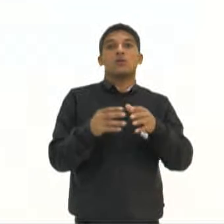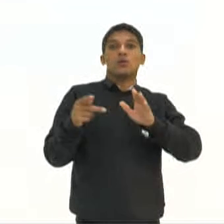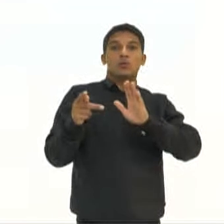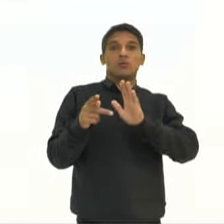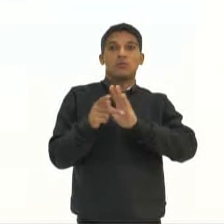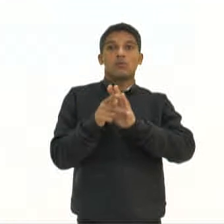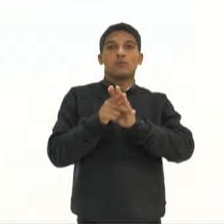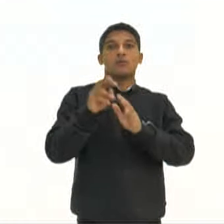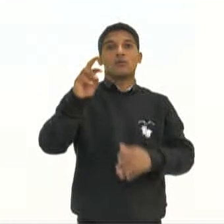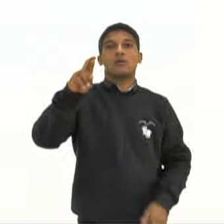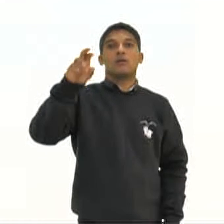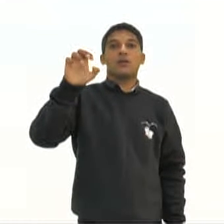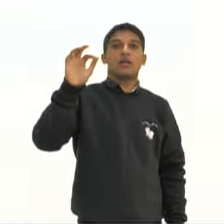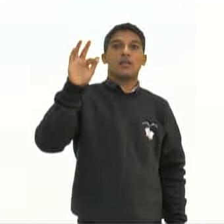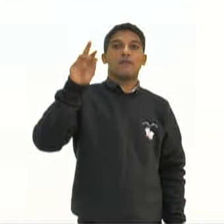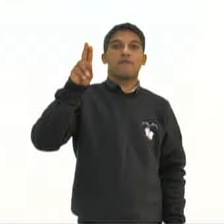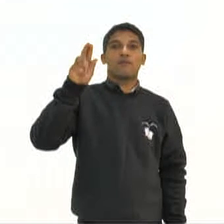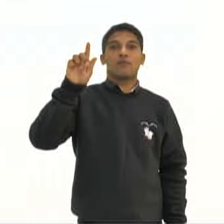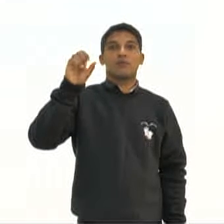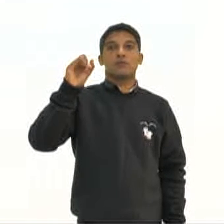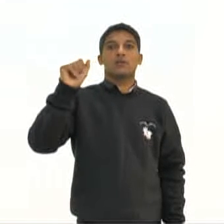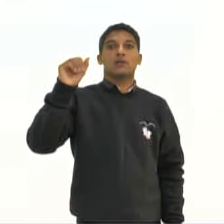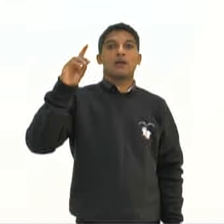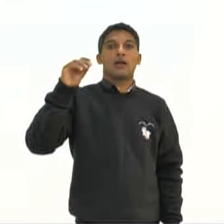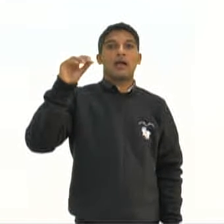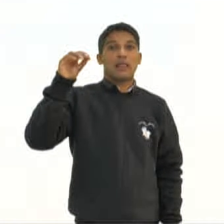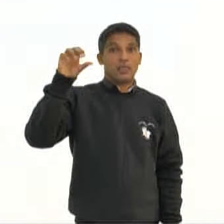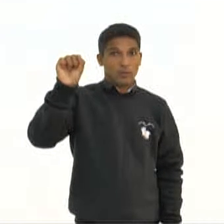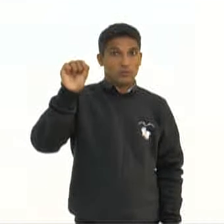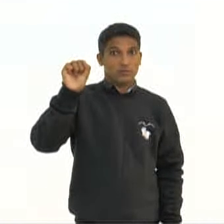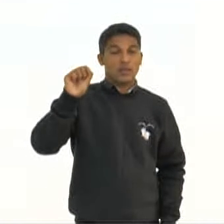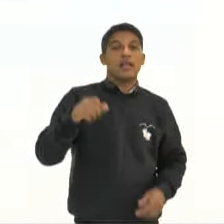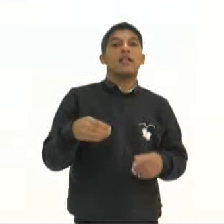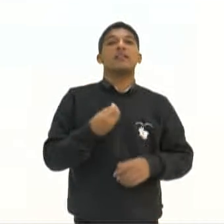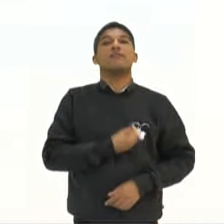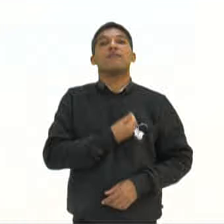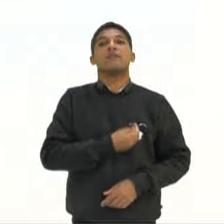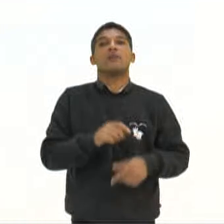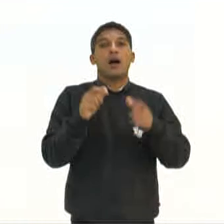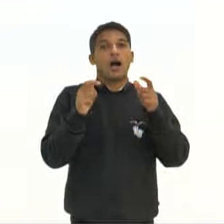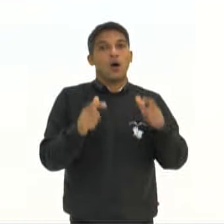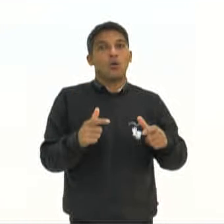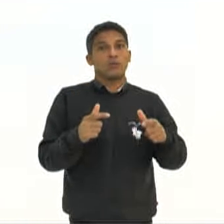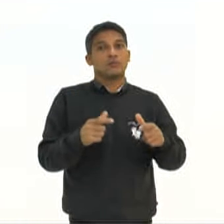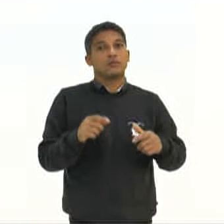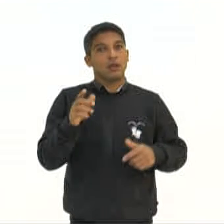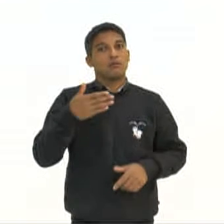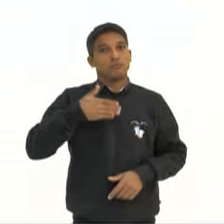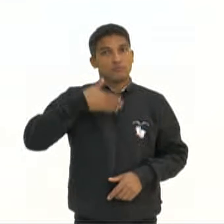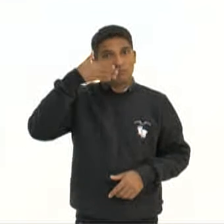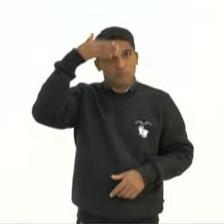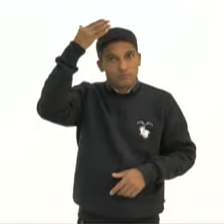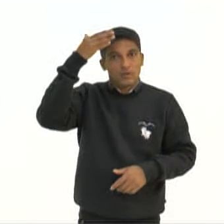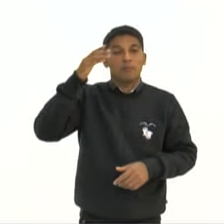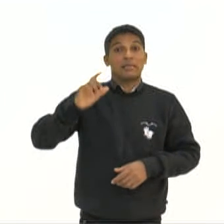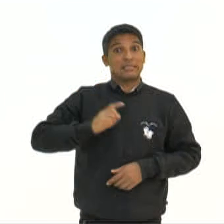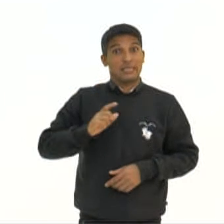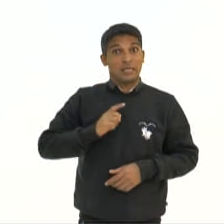vive naquela região do Oriente Médio, que eles vivem em constantes ataques desses grupos fundamentalistas.